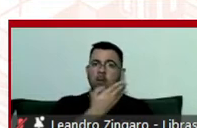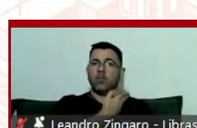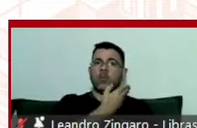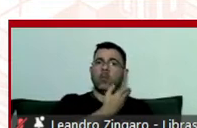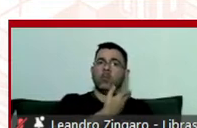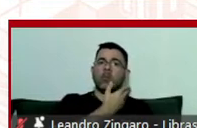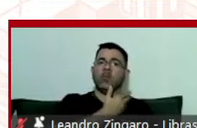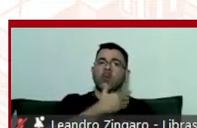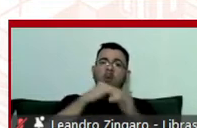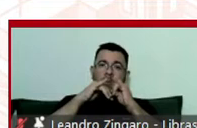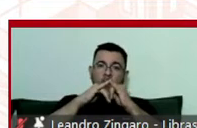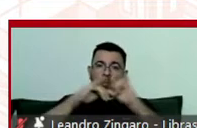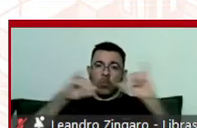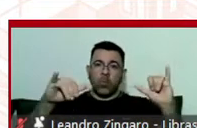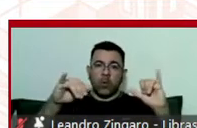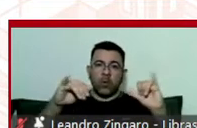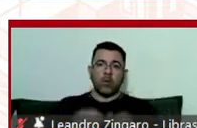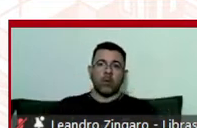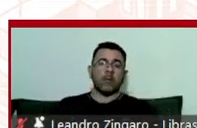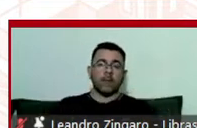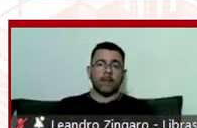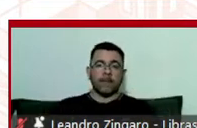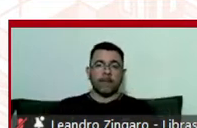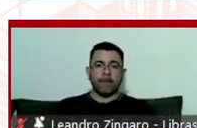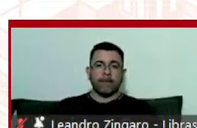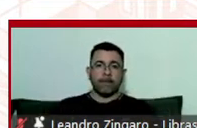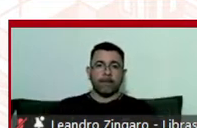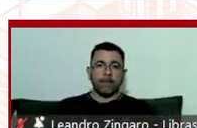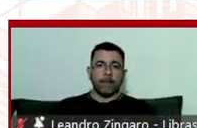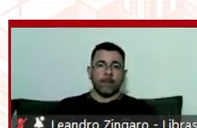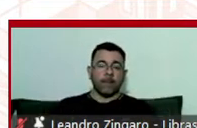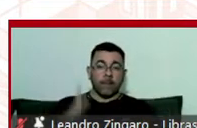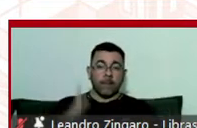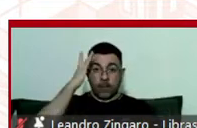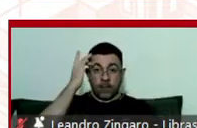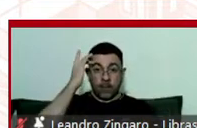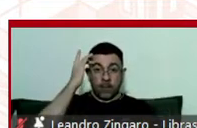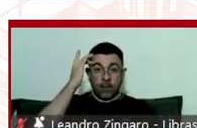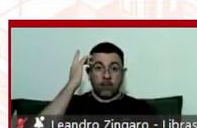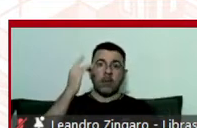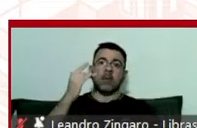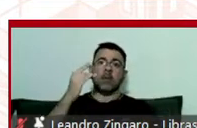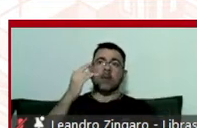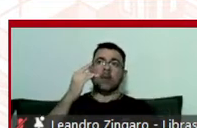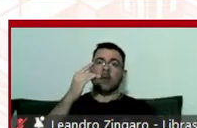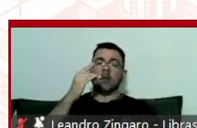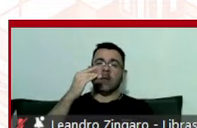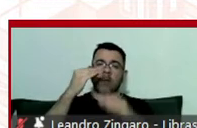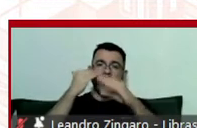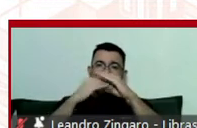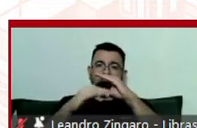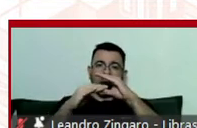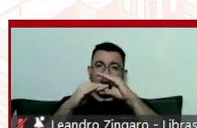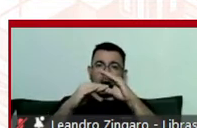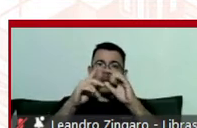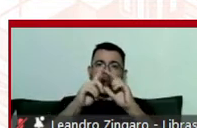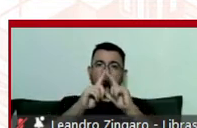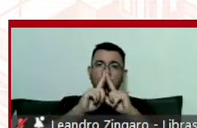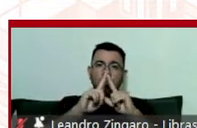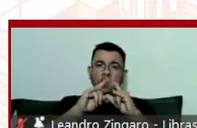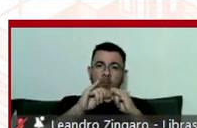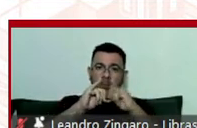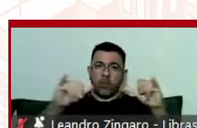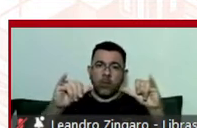podem converter em prêmios e d um spoiler amanhã o maior do Nordeste vai entrar na capiva também que é o